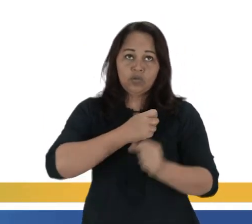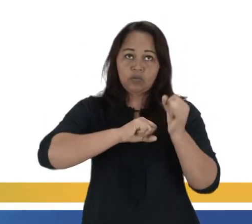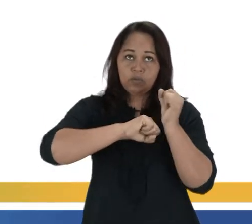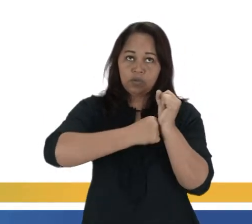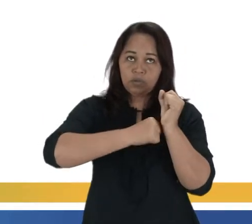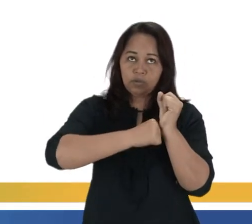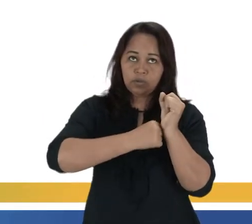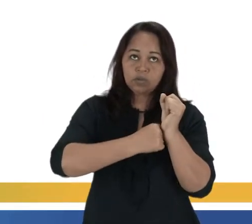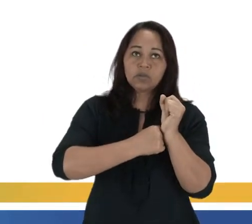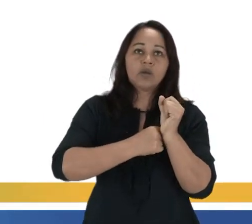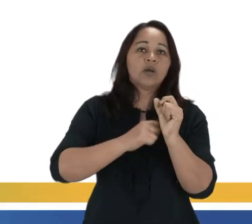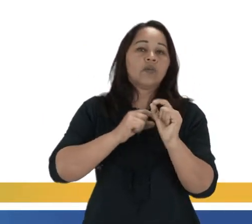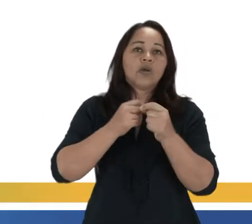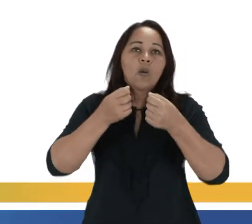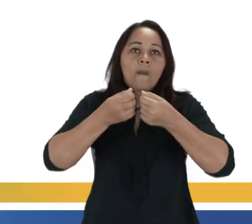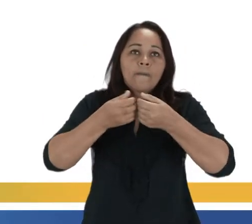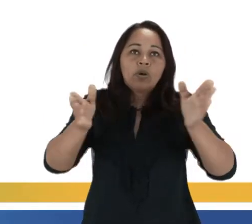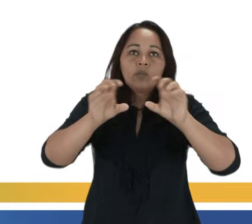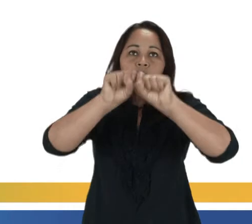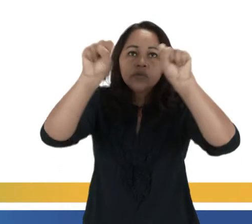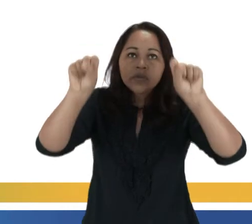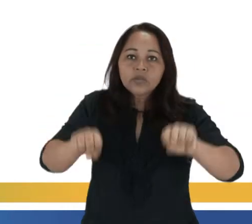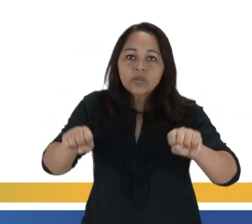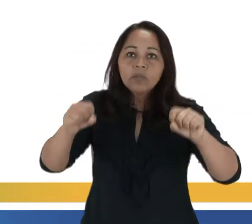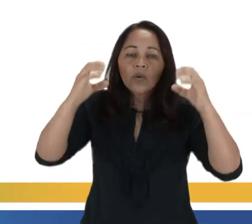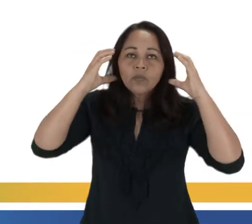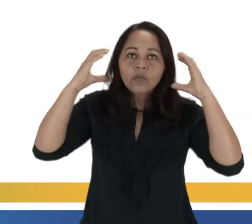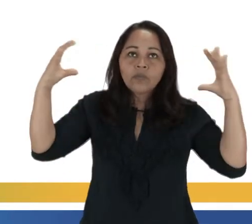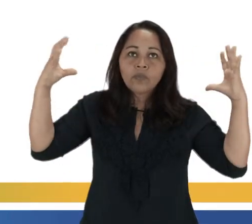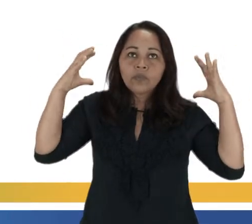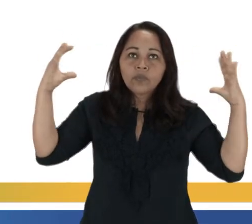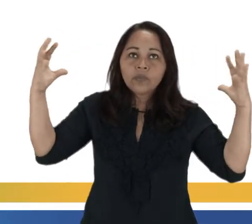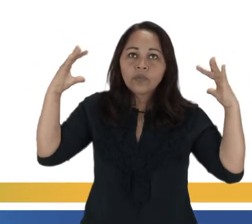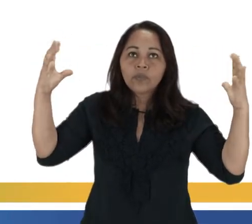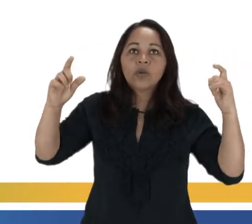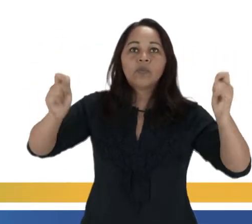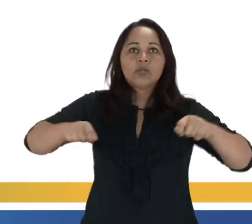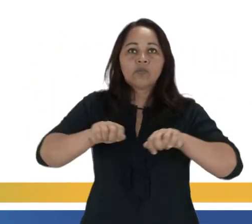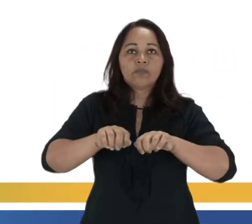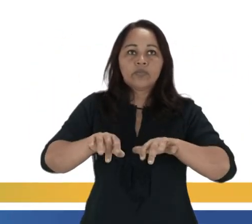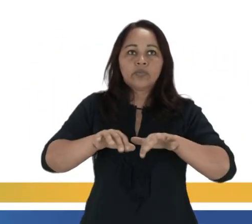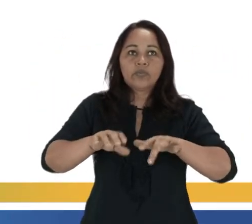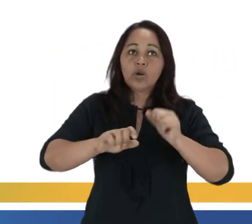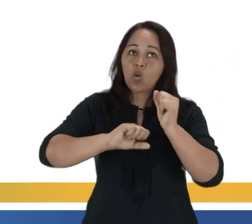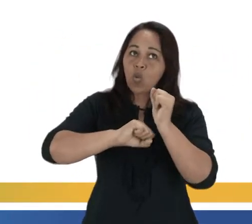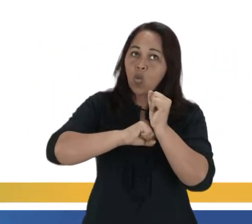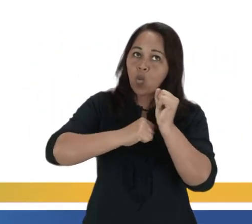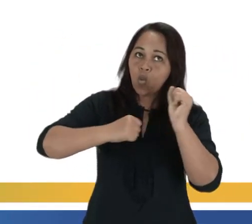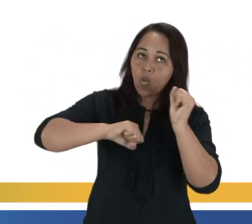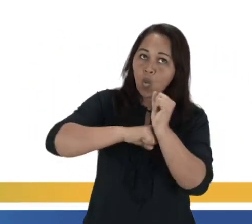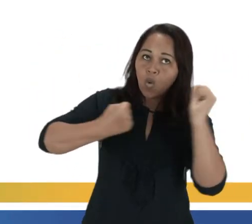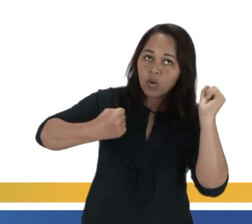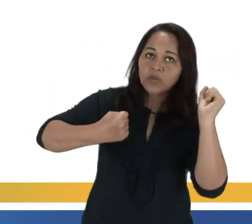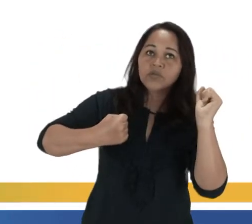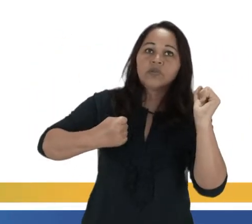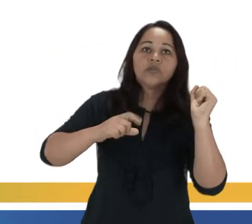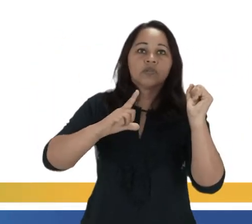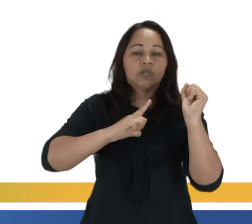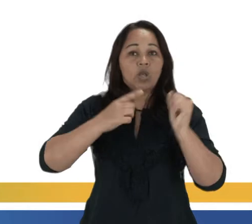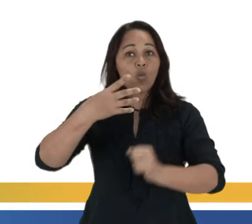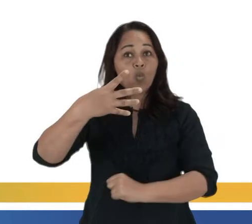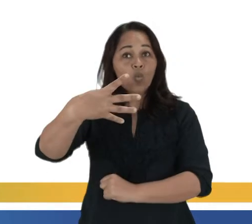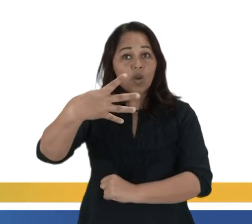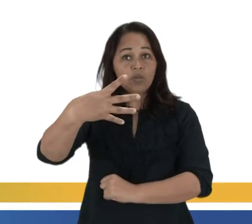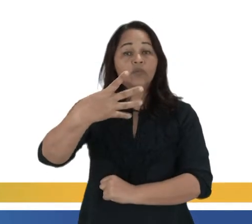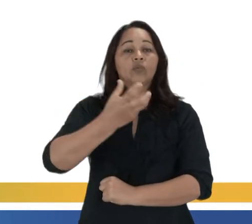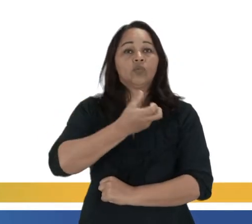segurança. Para ativar o sistema de áudio, deve-se digitar o código secreto composto por 4